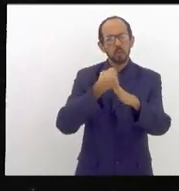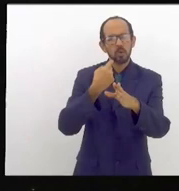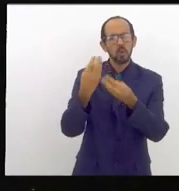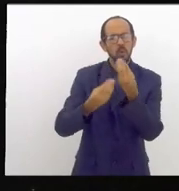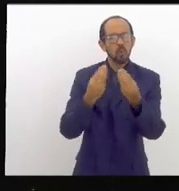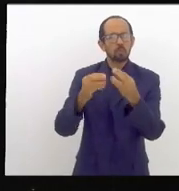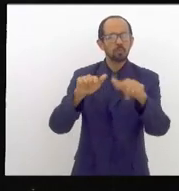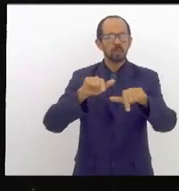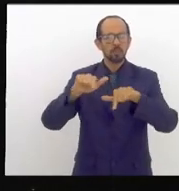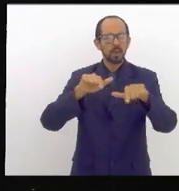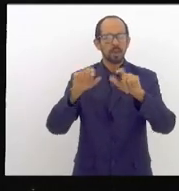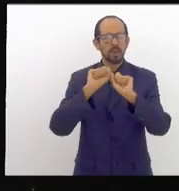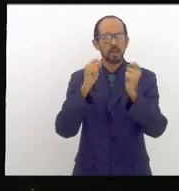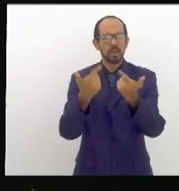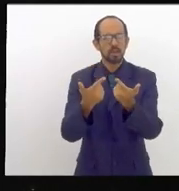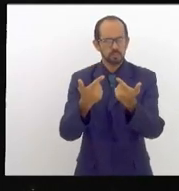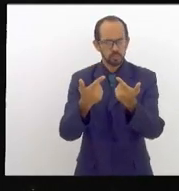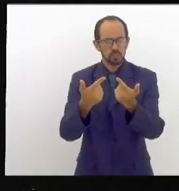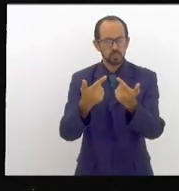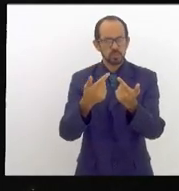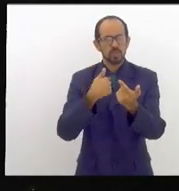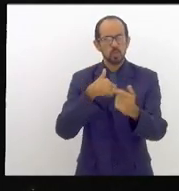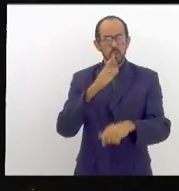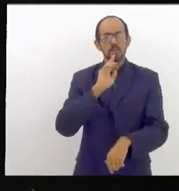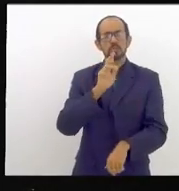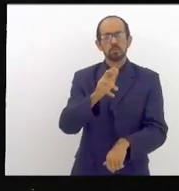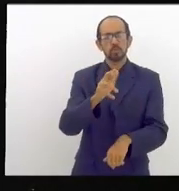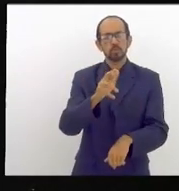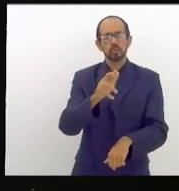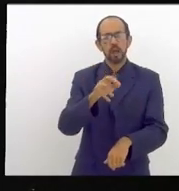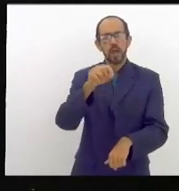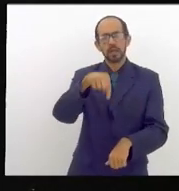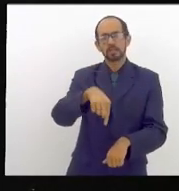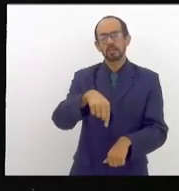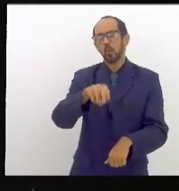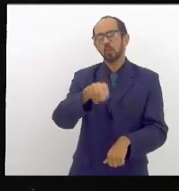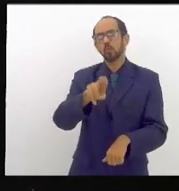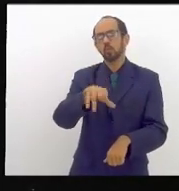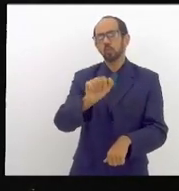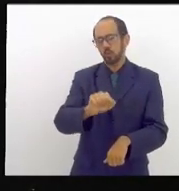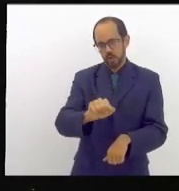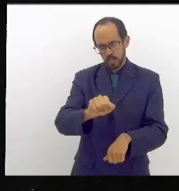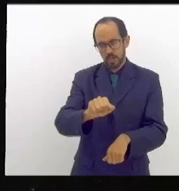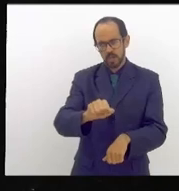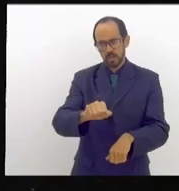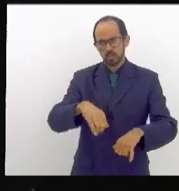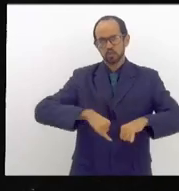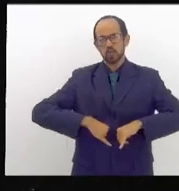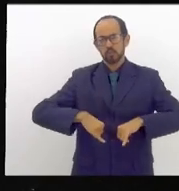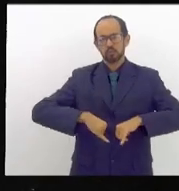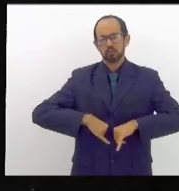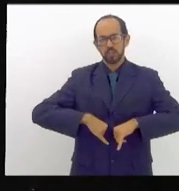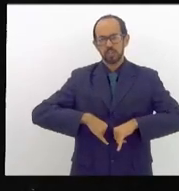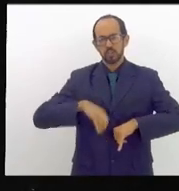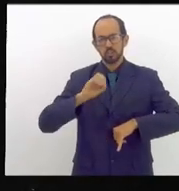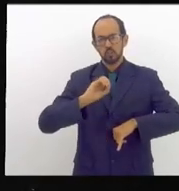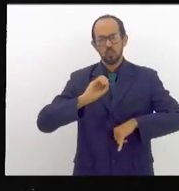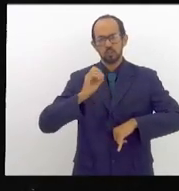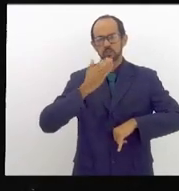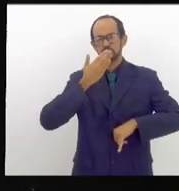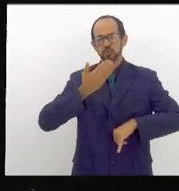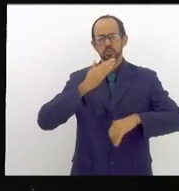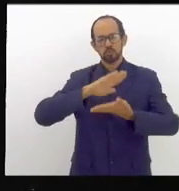eu digo que aqui eu nunca sofri não sofri deputados aqui eu Teixeira nenhum tipo de